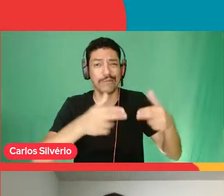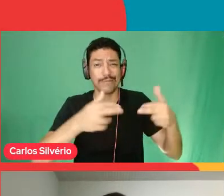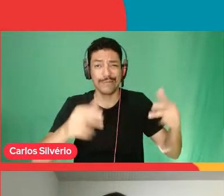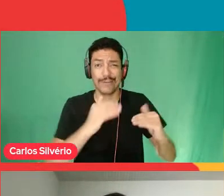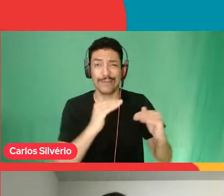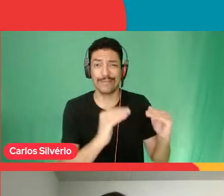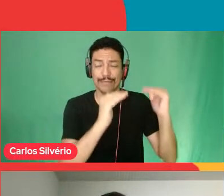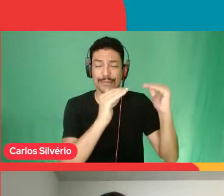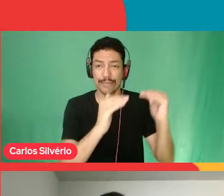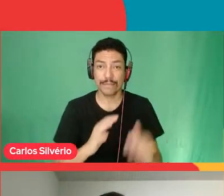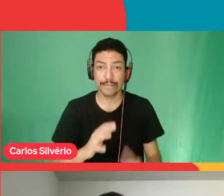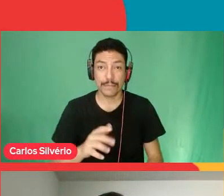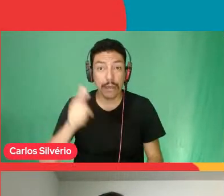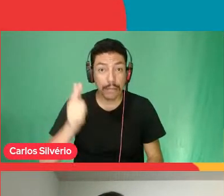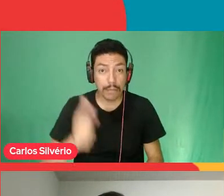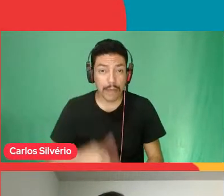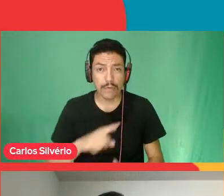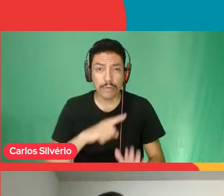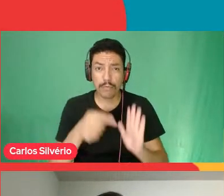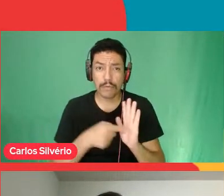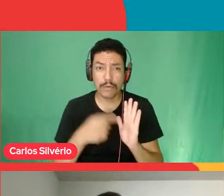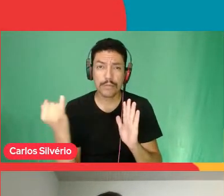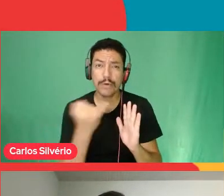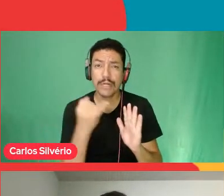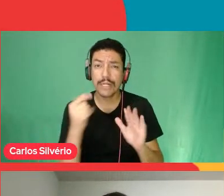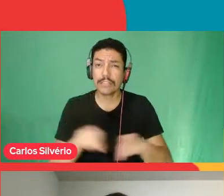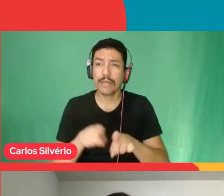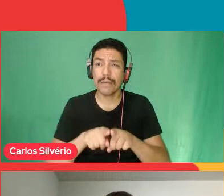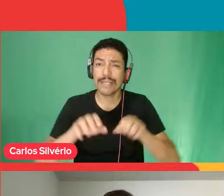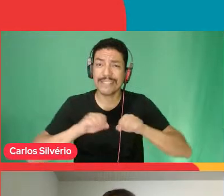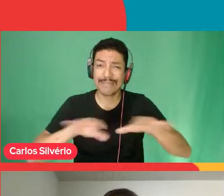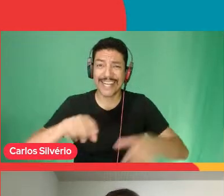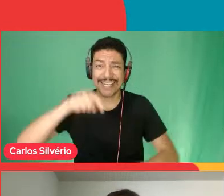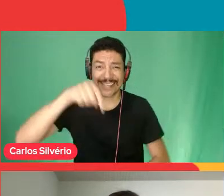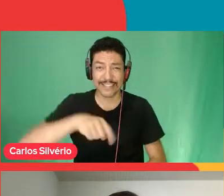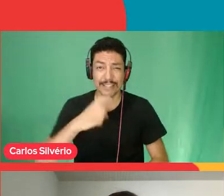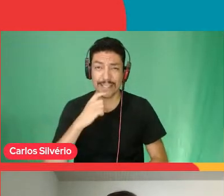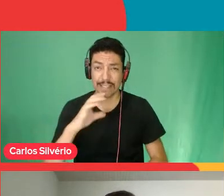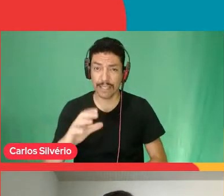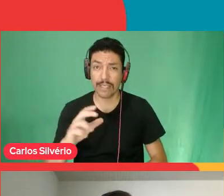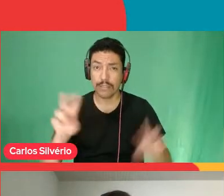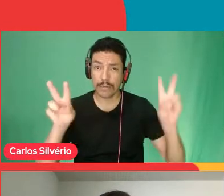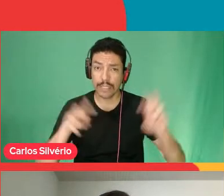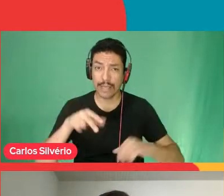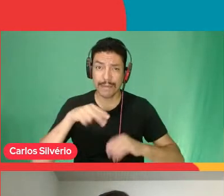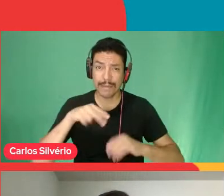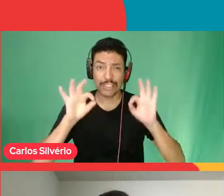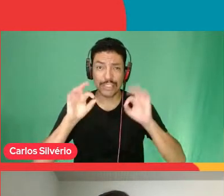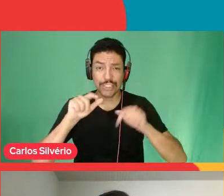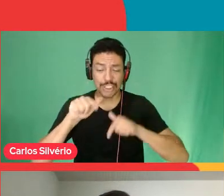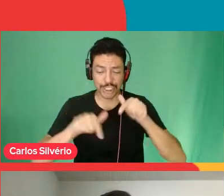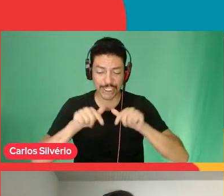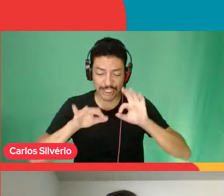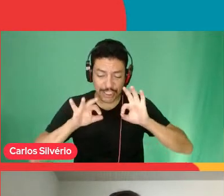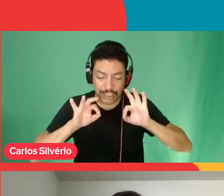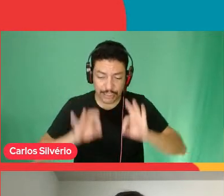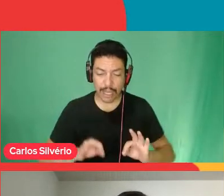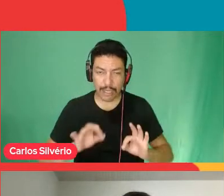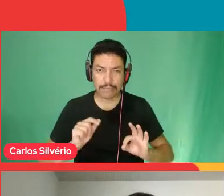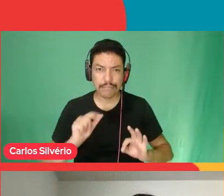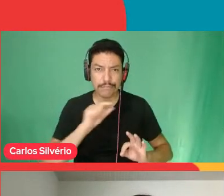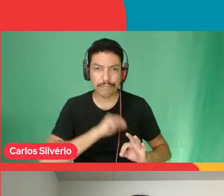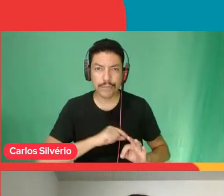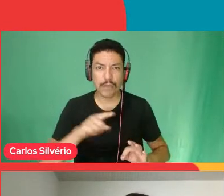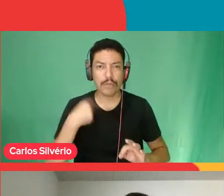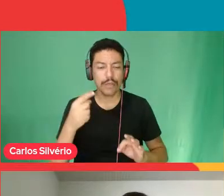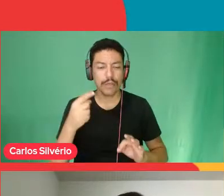E aí outro ponto que eu acho que se expande aqui internamente na C&T sobre dignidade é que a gente não se vê enquanto